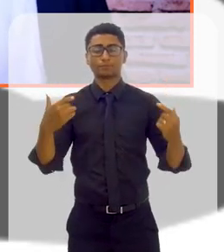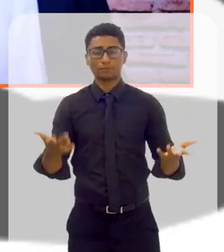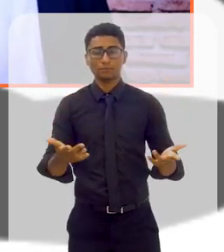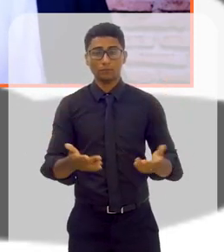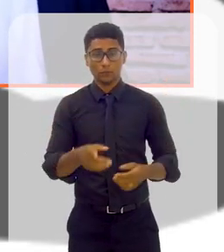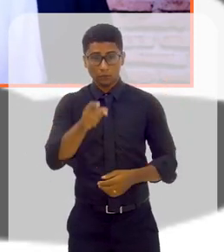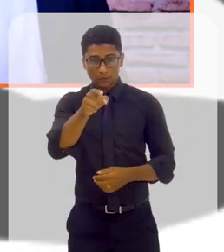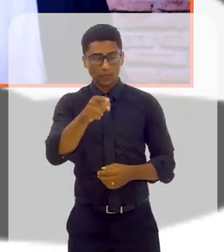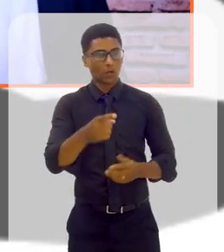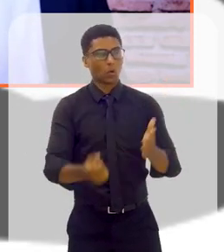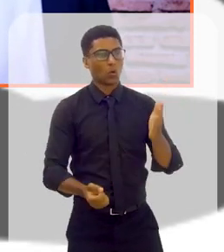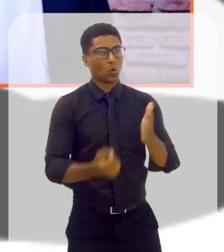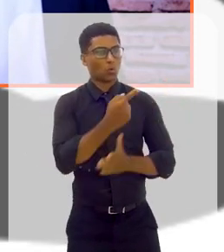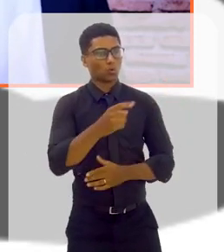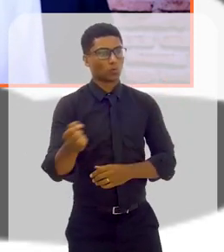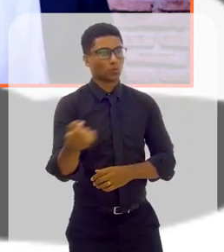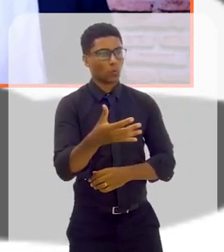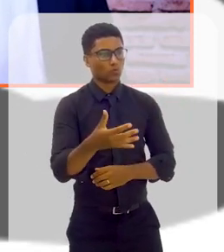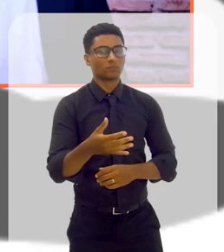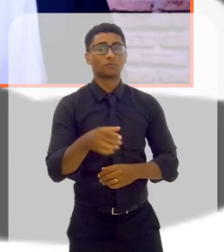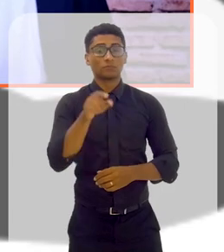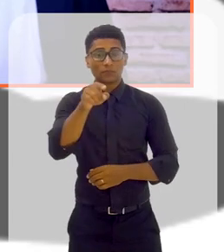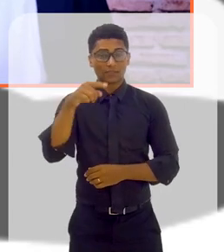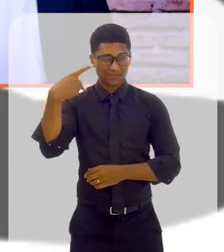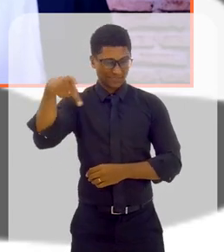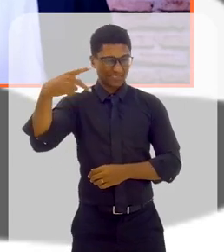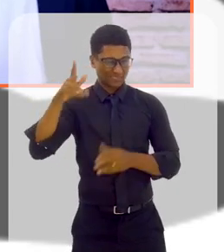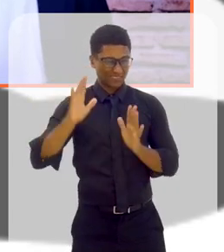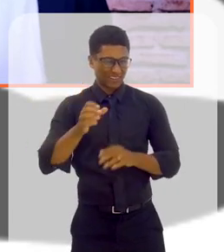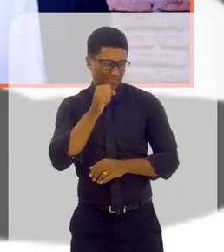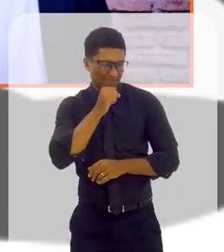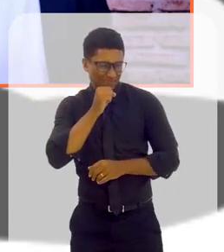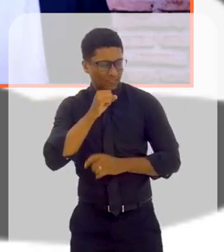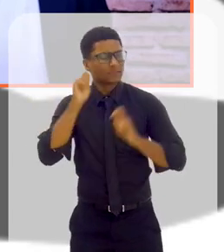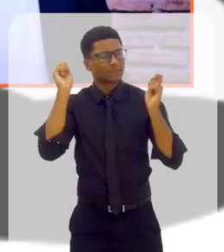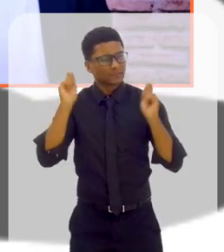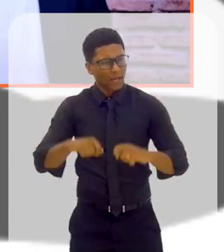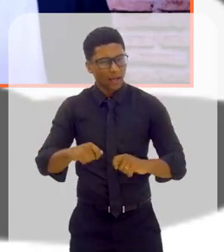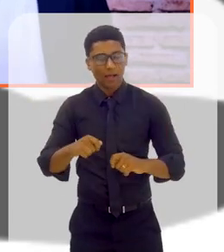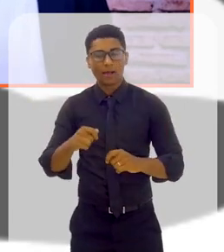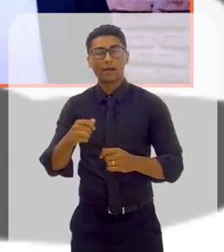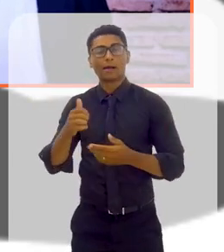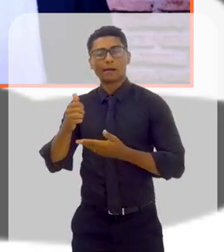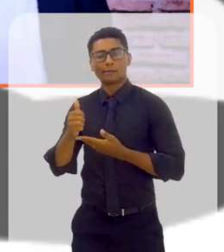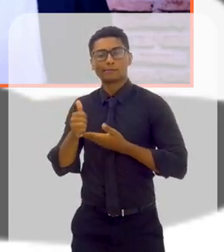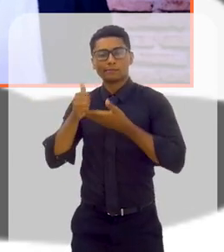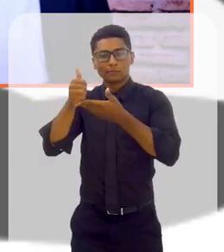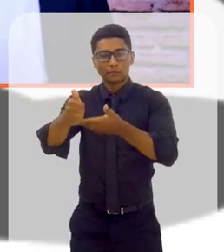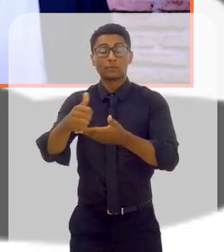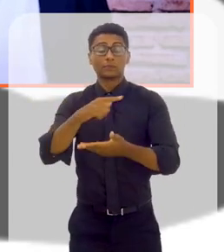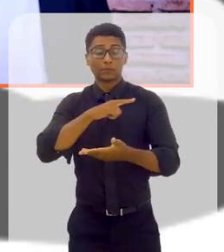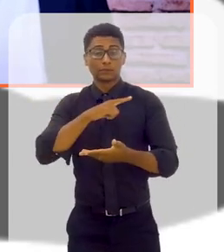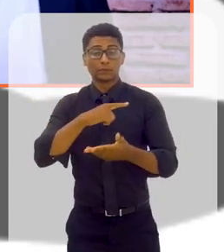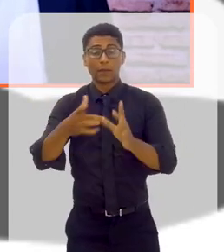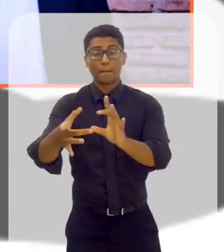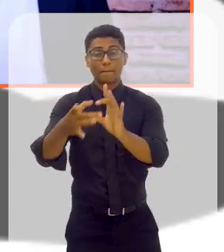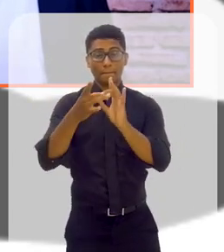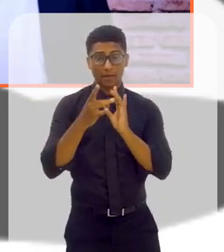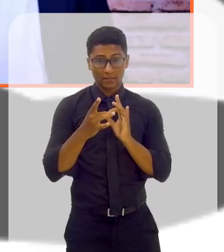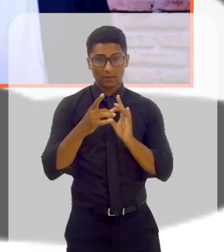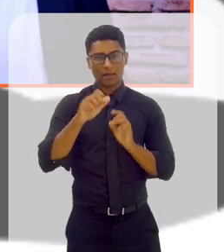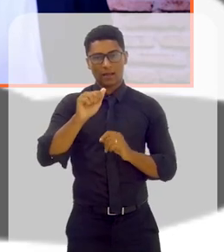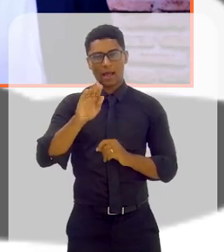de compra de um produto, já descartar o seu. Ou nós temos um parceiro, que é a ABRE, Associação Brasileira de Reciclagem